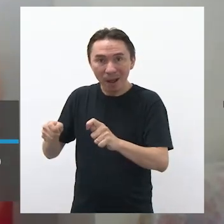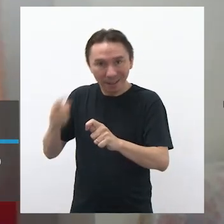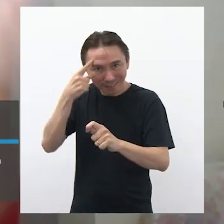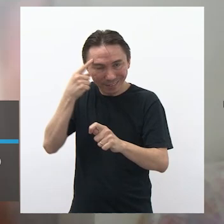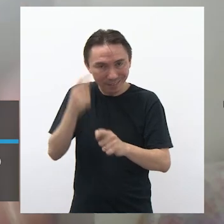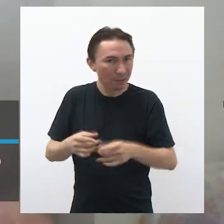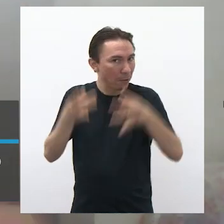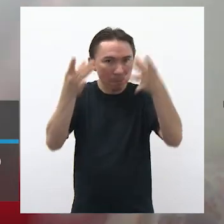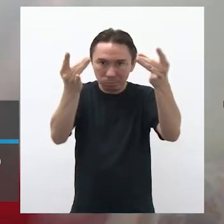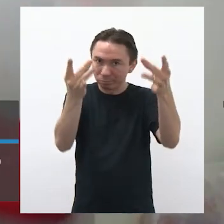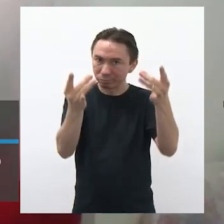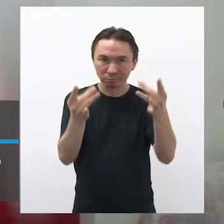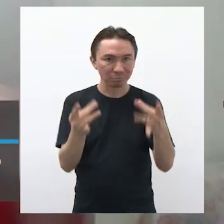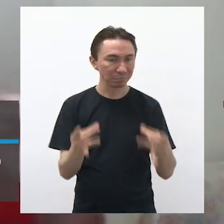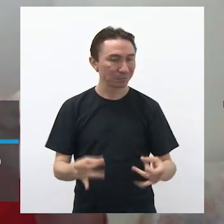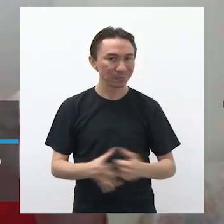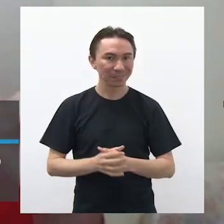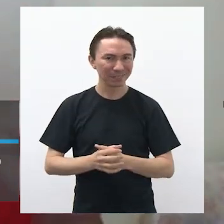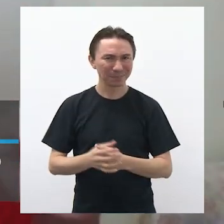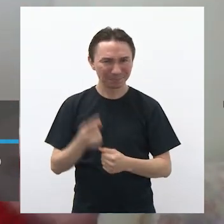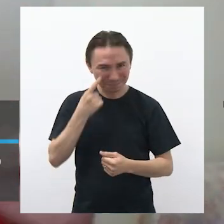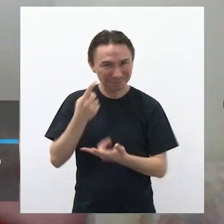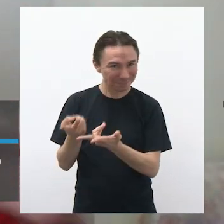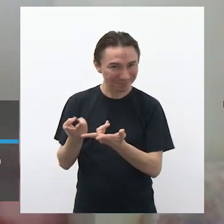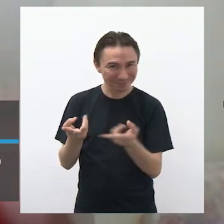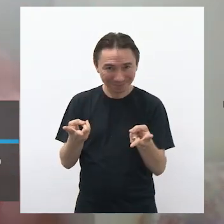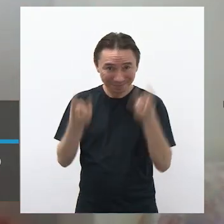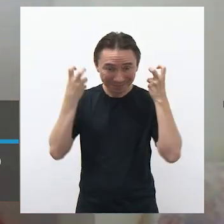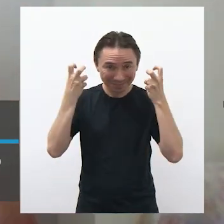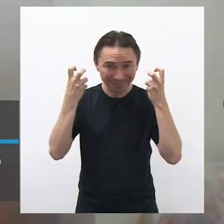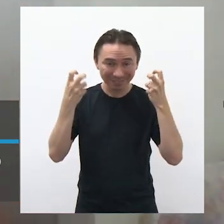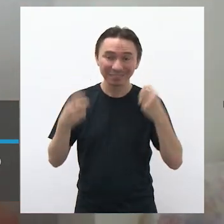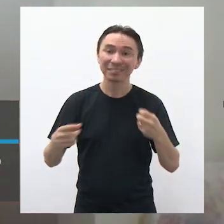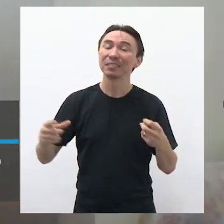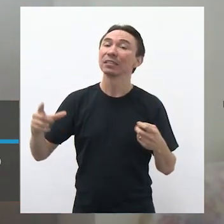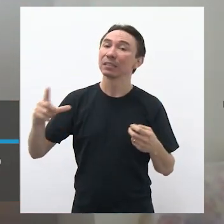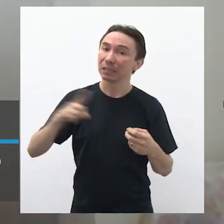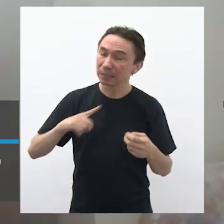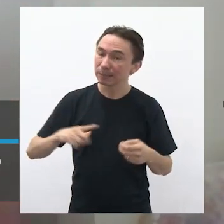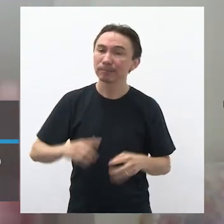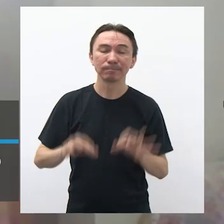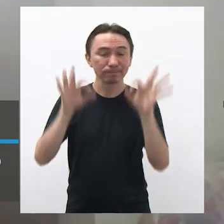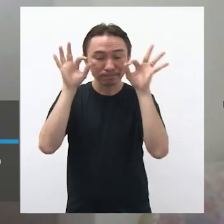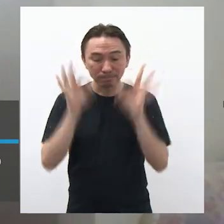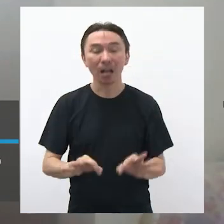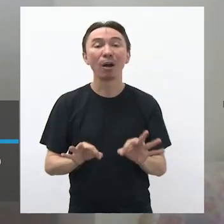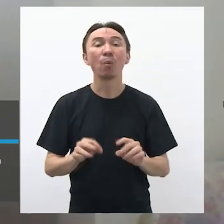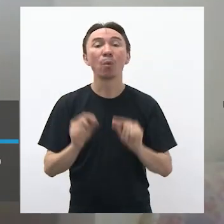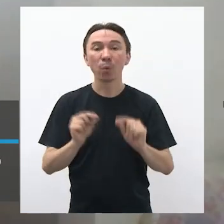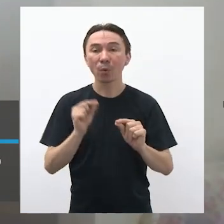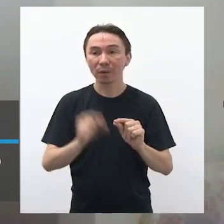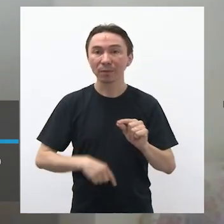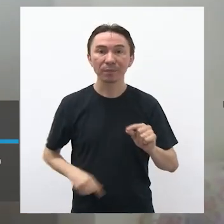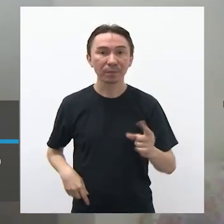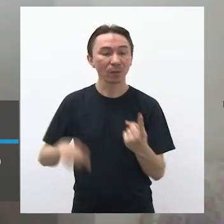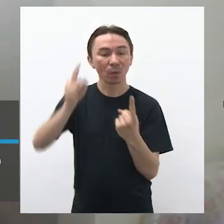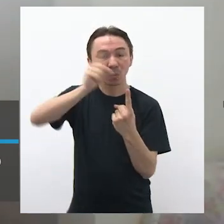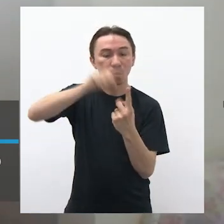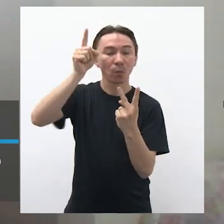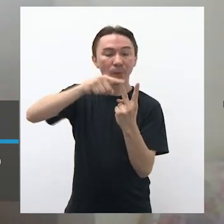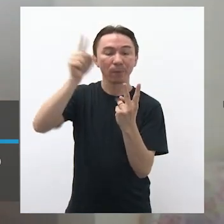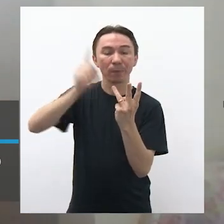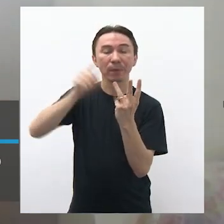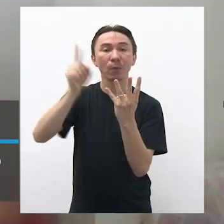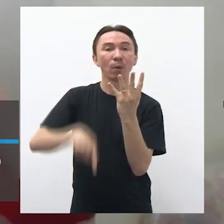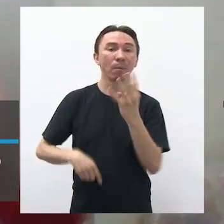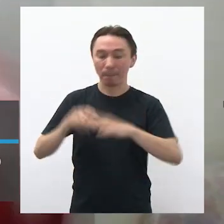vocês percebem que nessa situação de aprendizagem, a gente tem garantido as 4 práticas